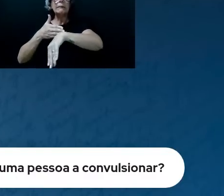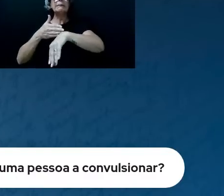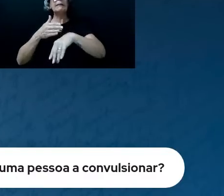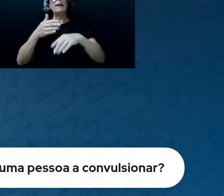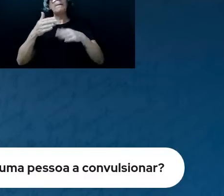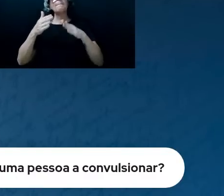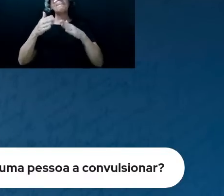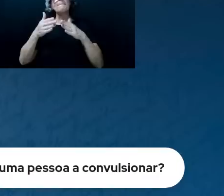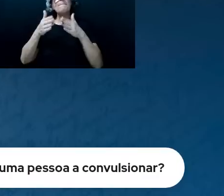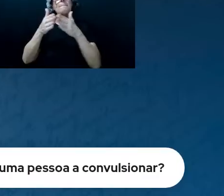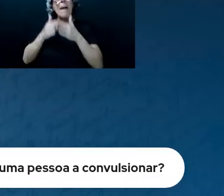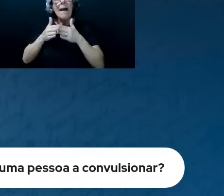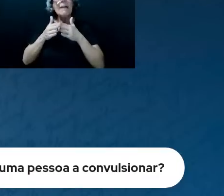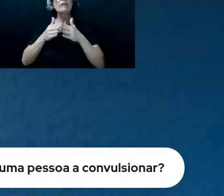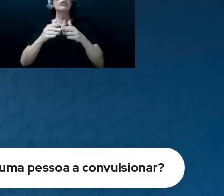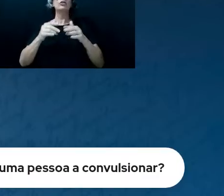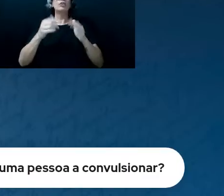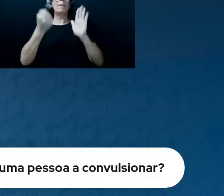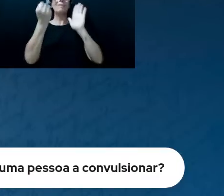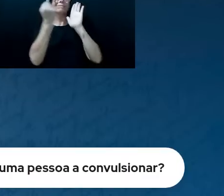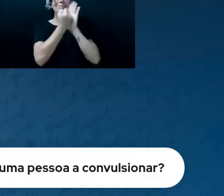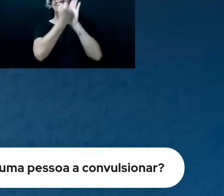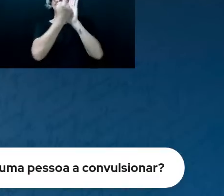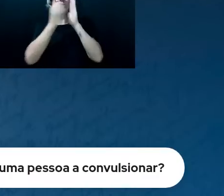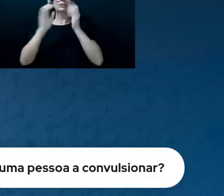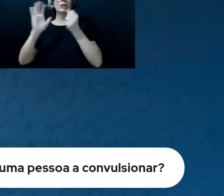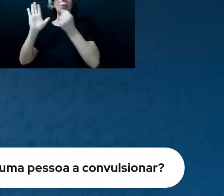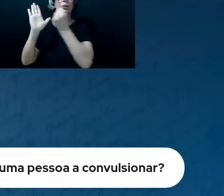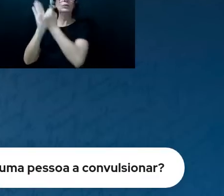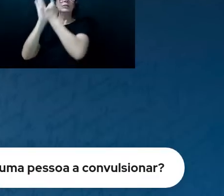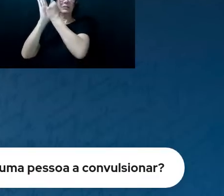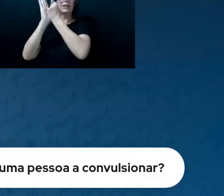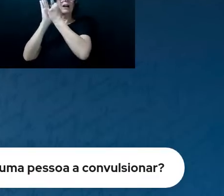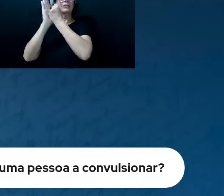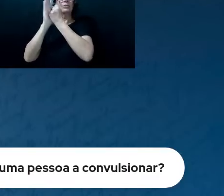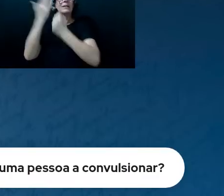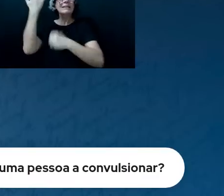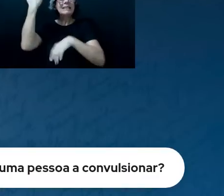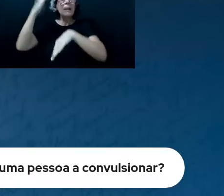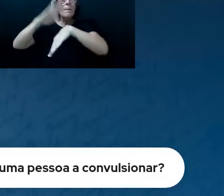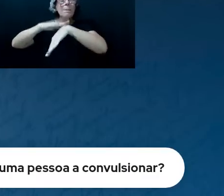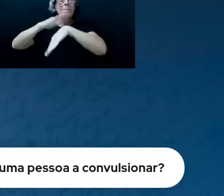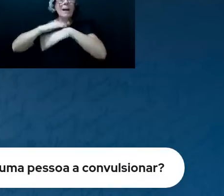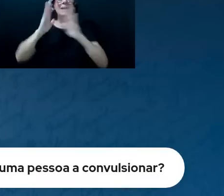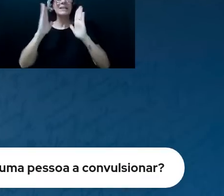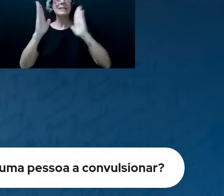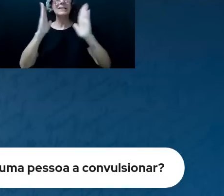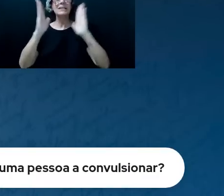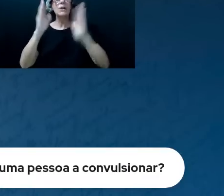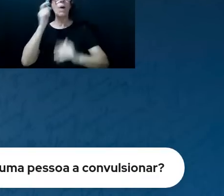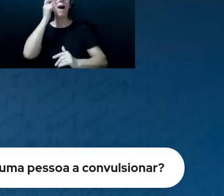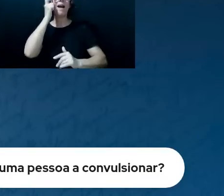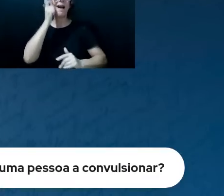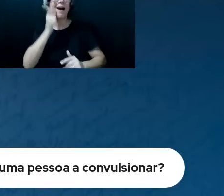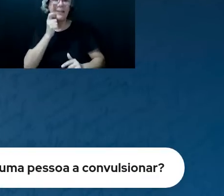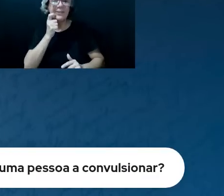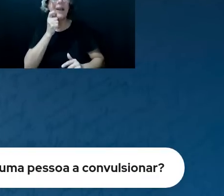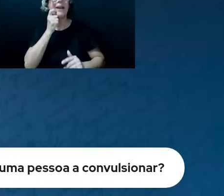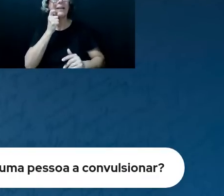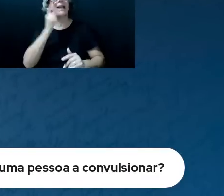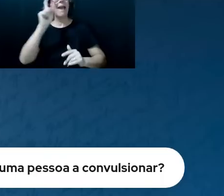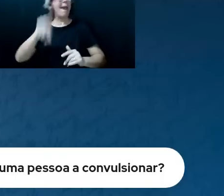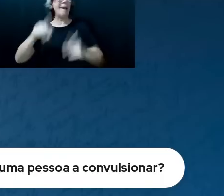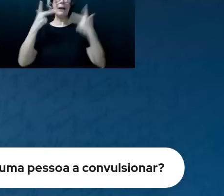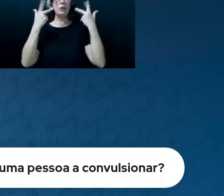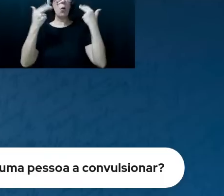eram casos comuns na época de Kardec, e que ele debruçou-se sobre esses fenômenos para estudá-los à